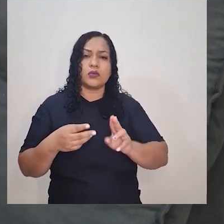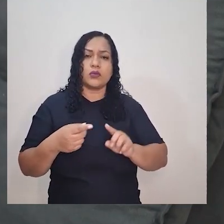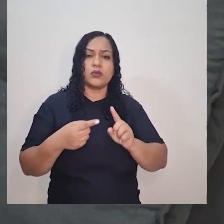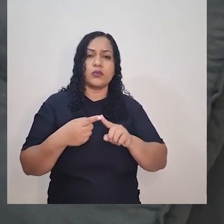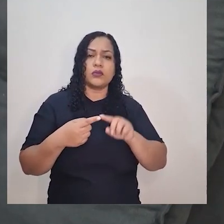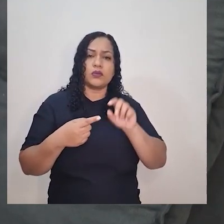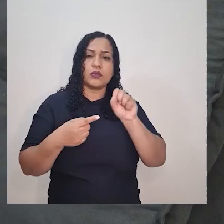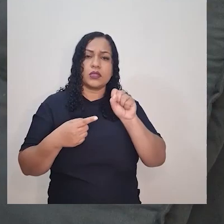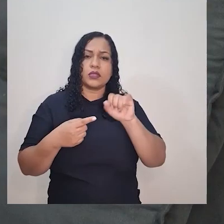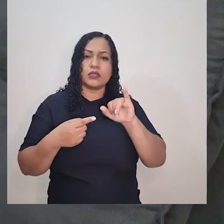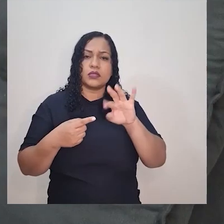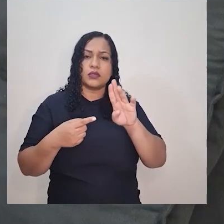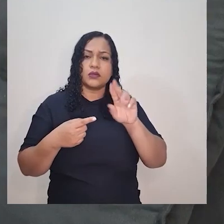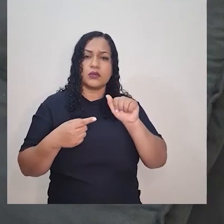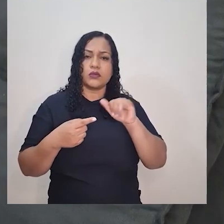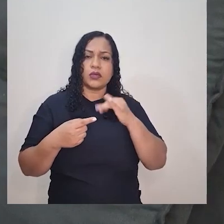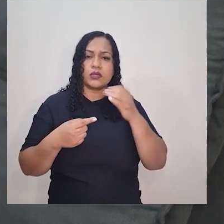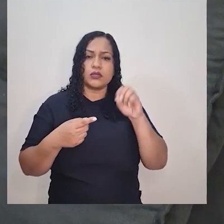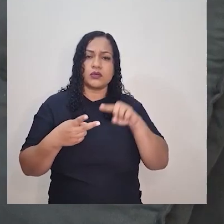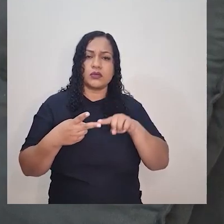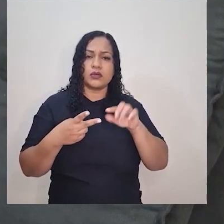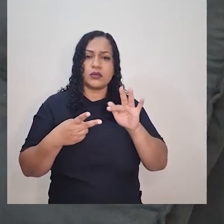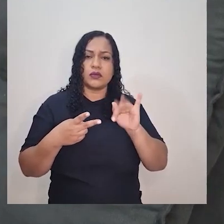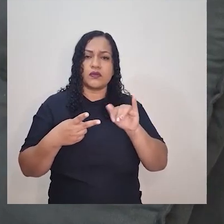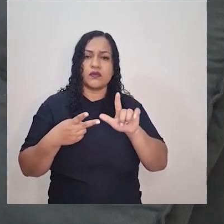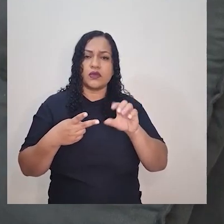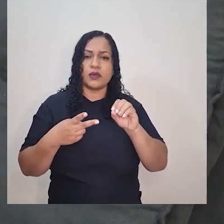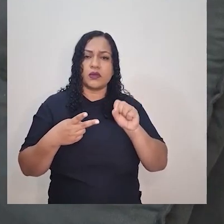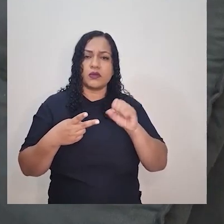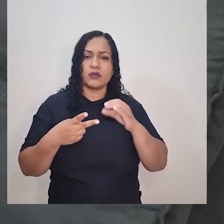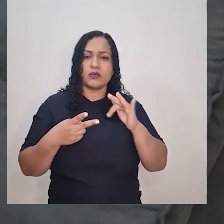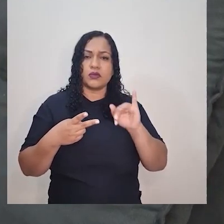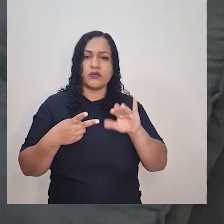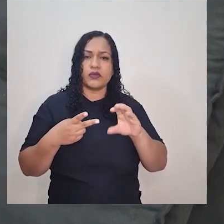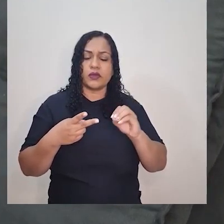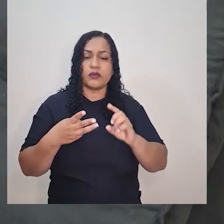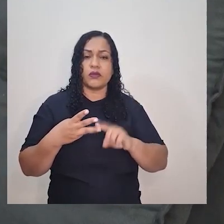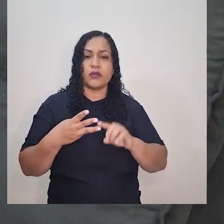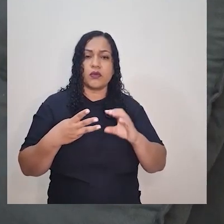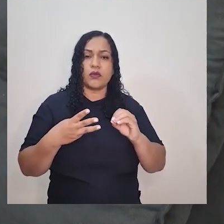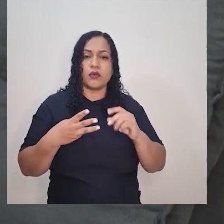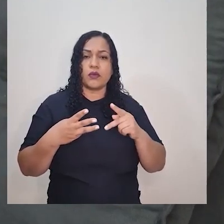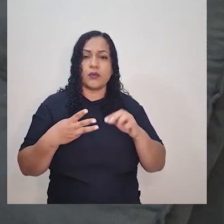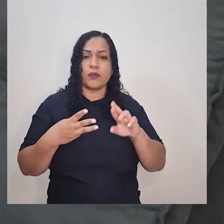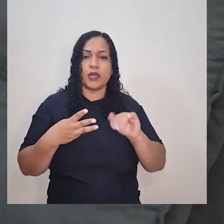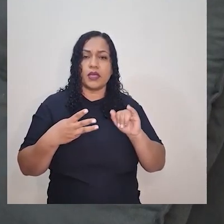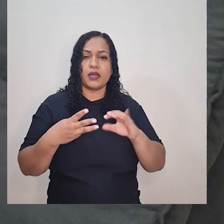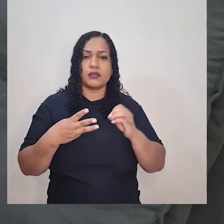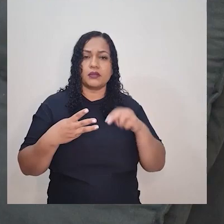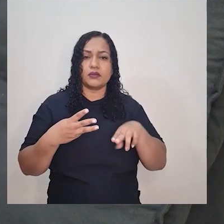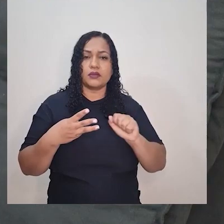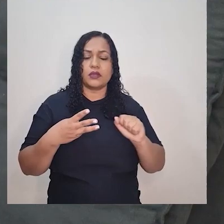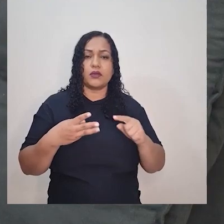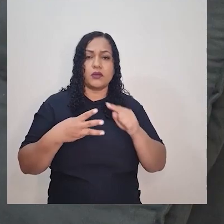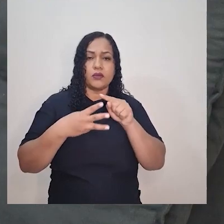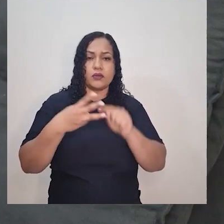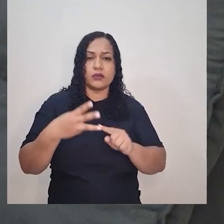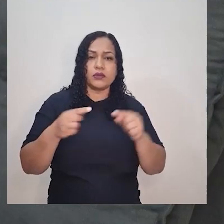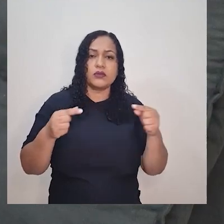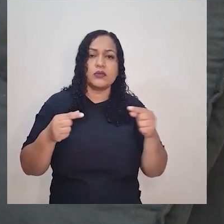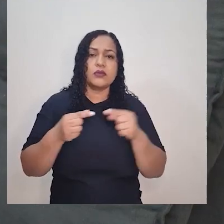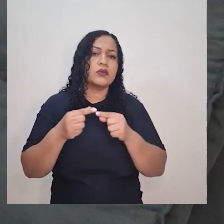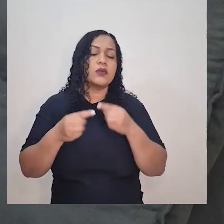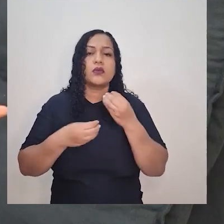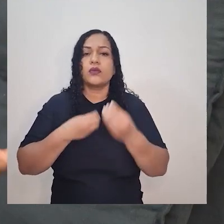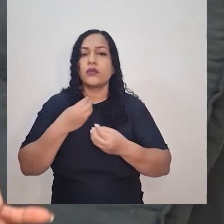marco situacional, em marco filosófico, em marco operacional, eles precisam se correlacionar. E como que nós vamos fazer